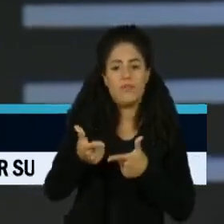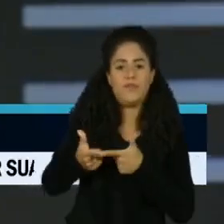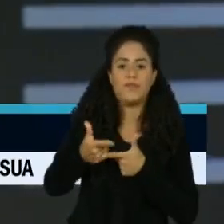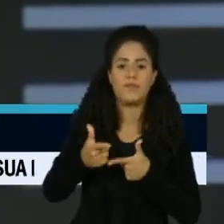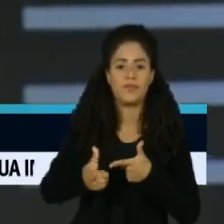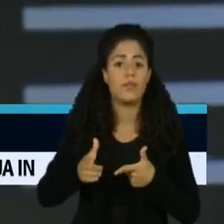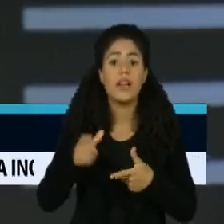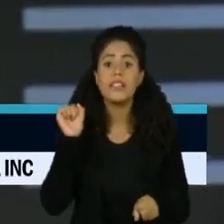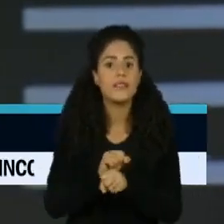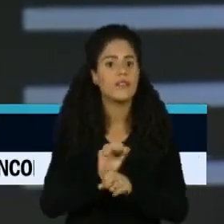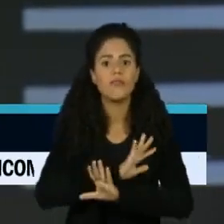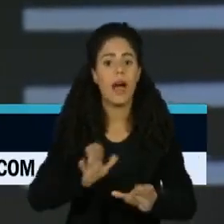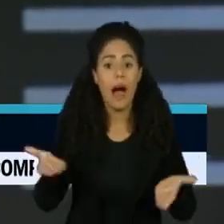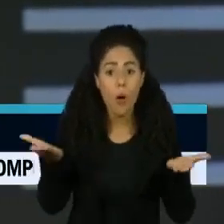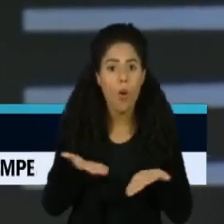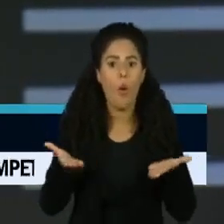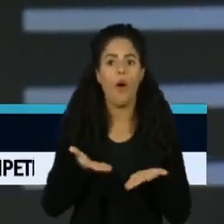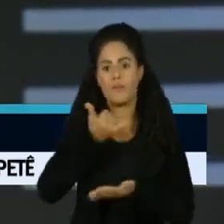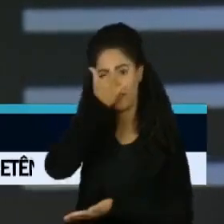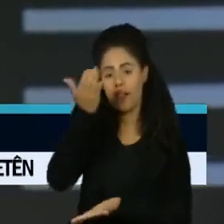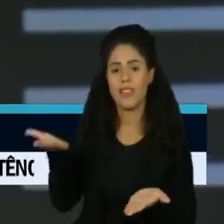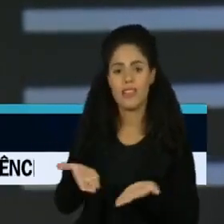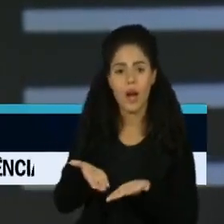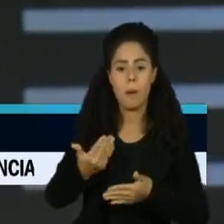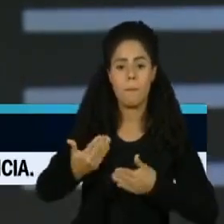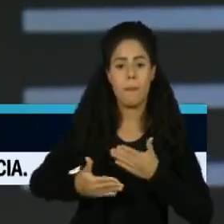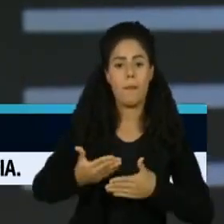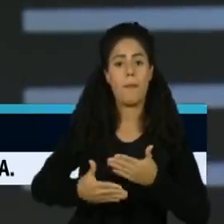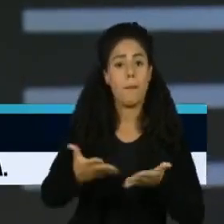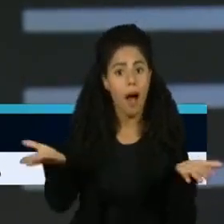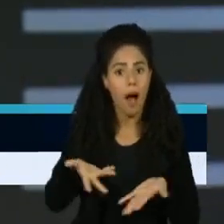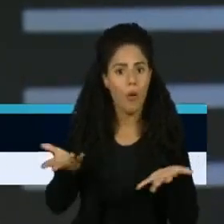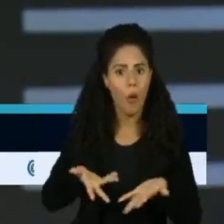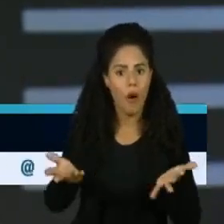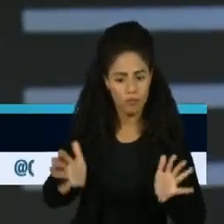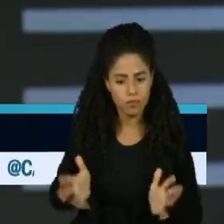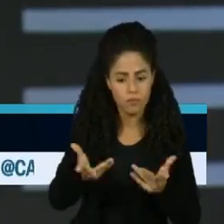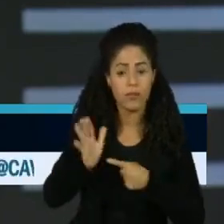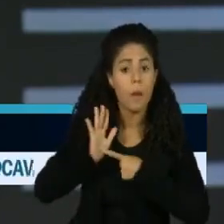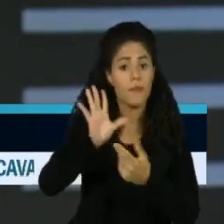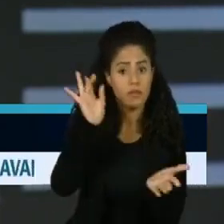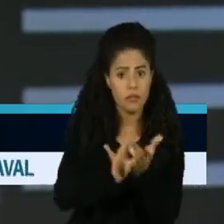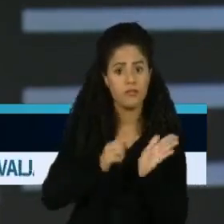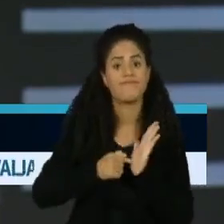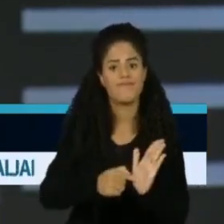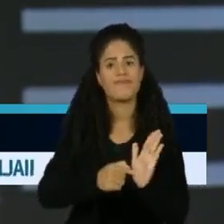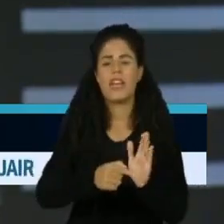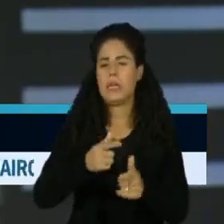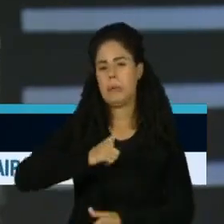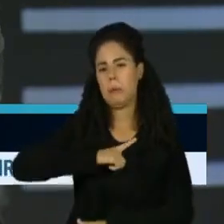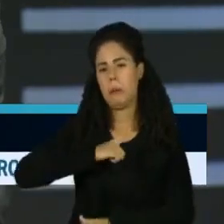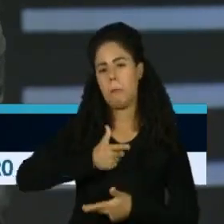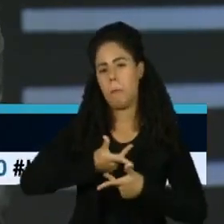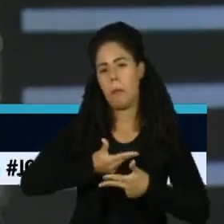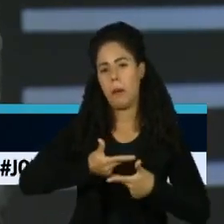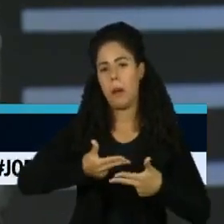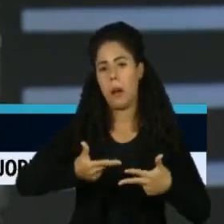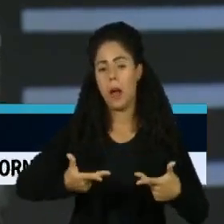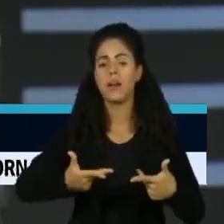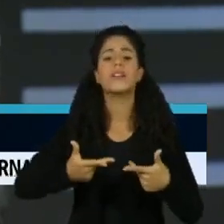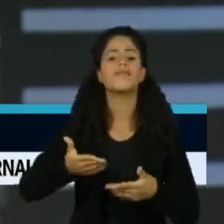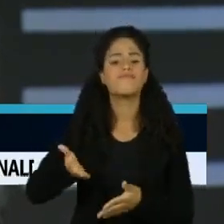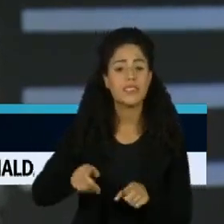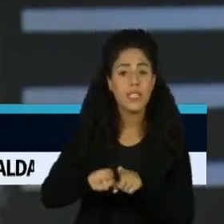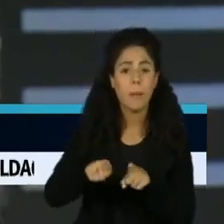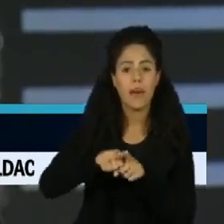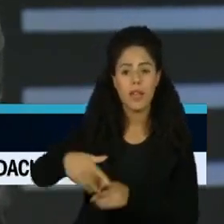não pode mais ter um tratamento gradual, você tem que entrar com um tratamento de choque. Nós estamos também, entre outras barberagens, tem uma parte dessa culpa, no meu modo